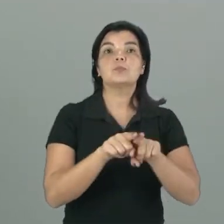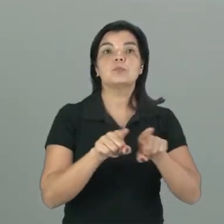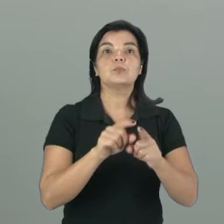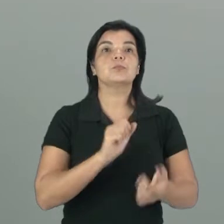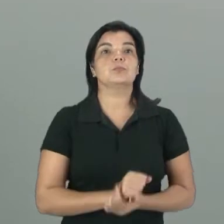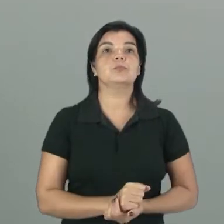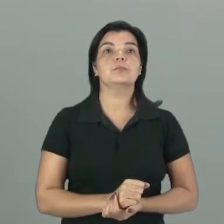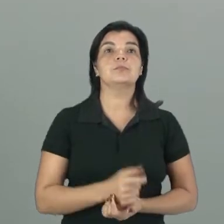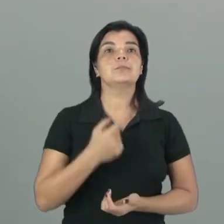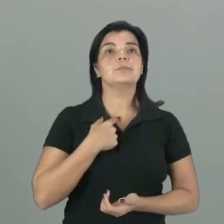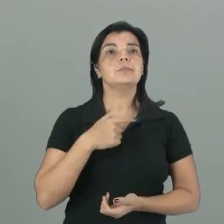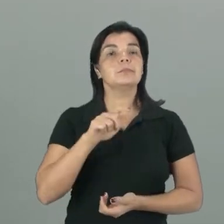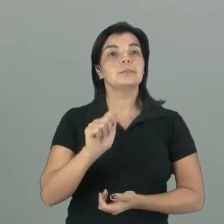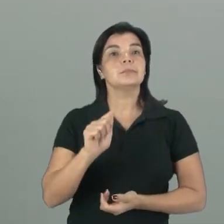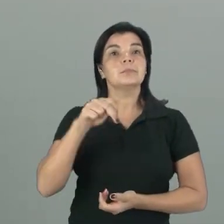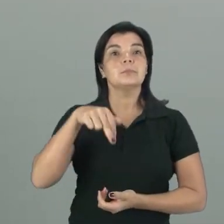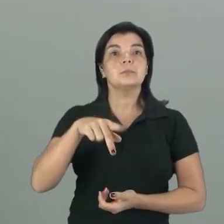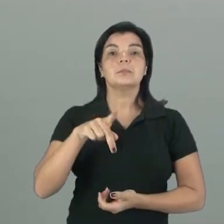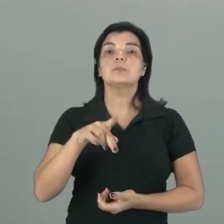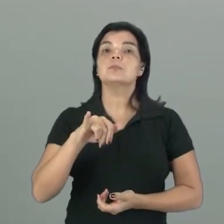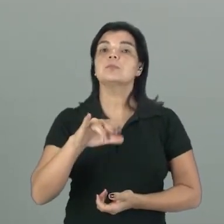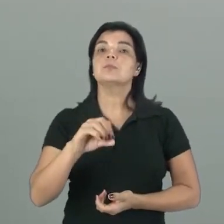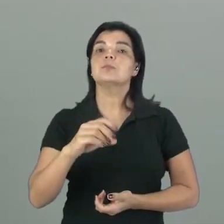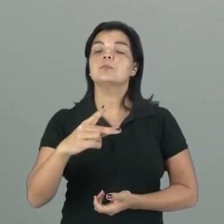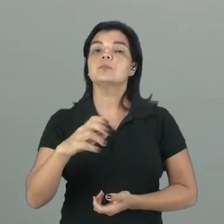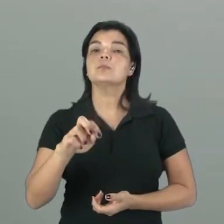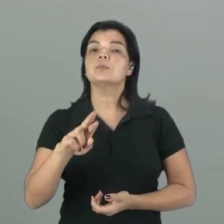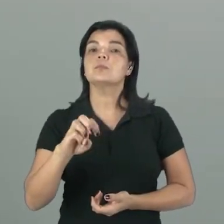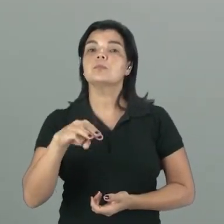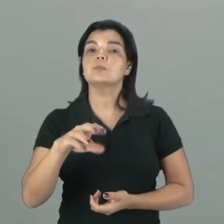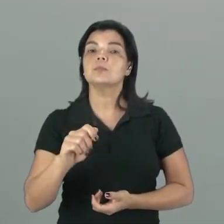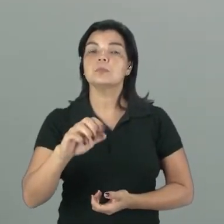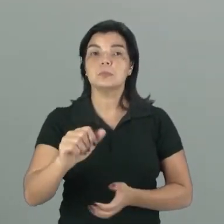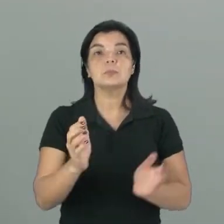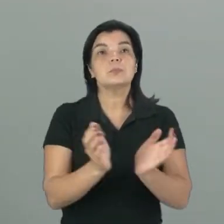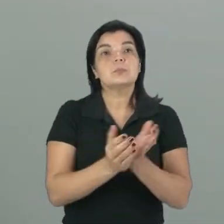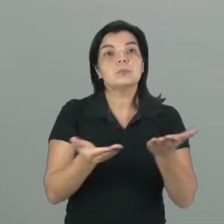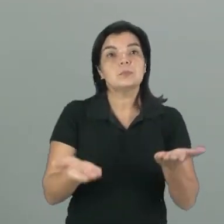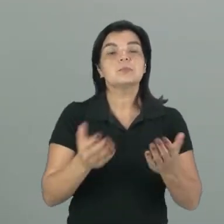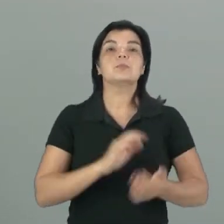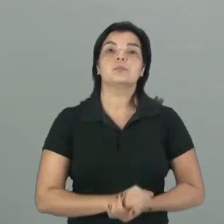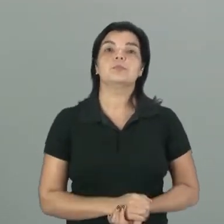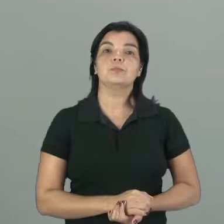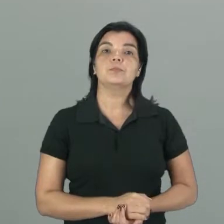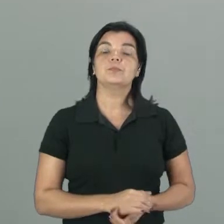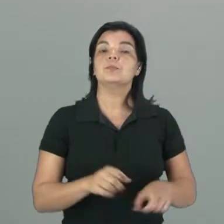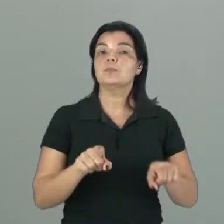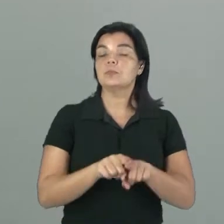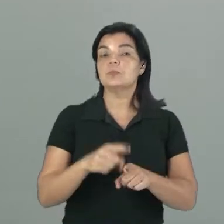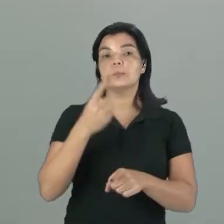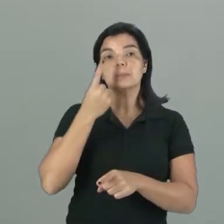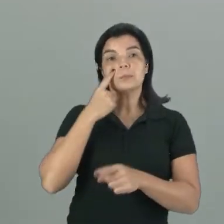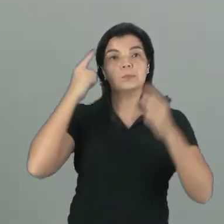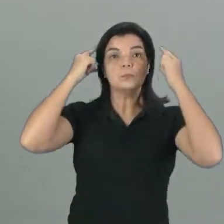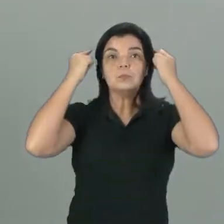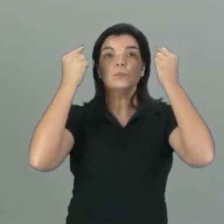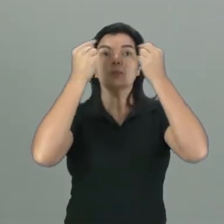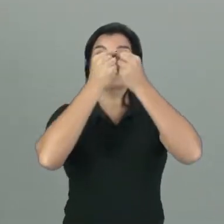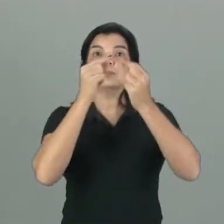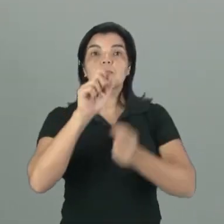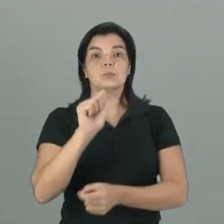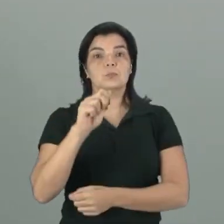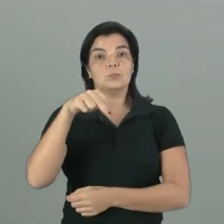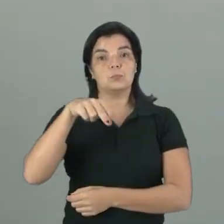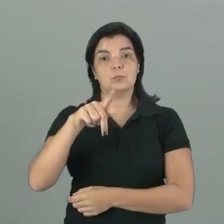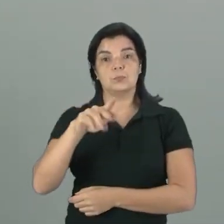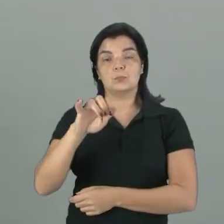importante a gente trazer que características são que a gente vai encontrar nesse grupo. Agora, a gente vai ver que vem do grego aí angio,